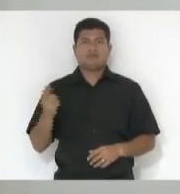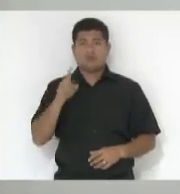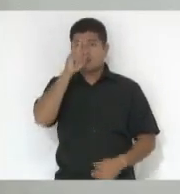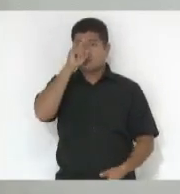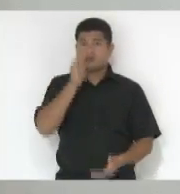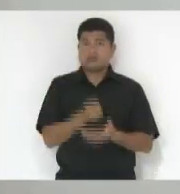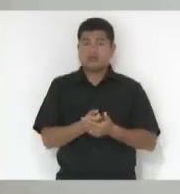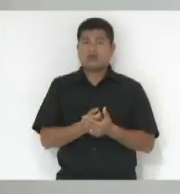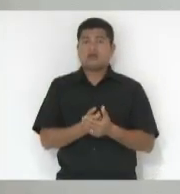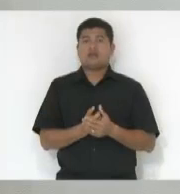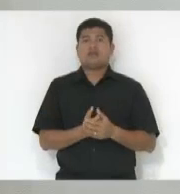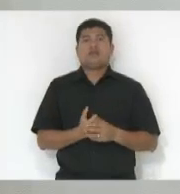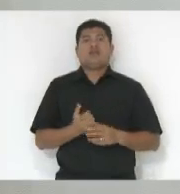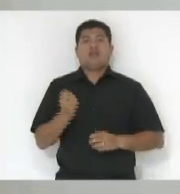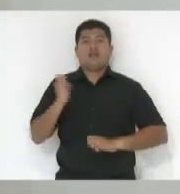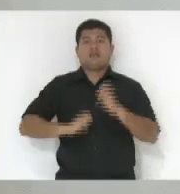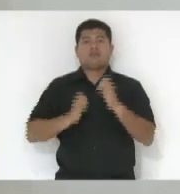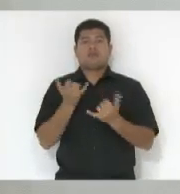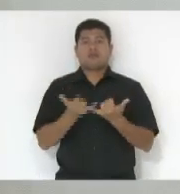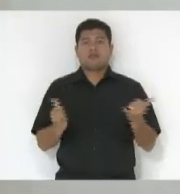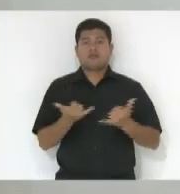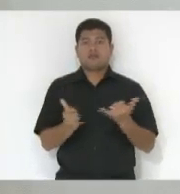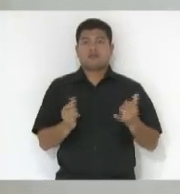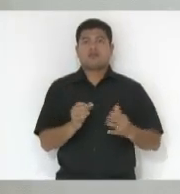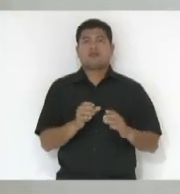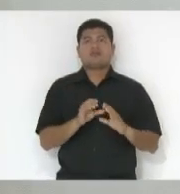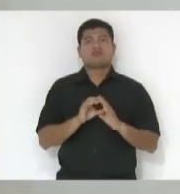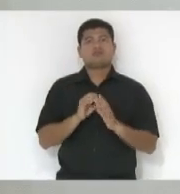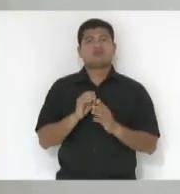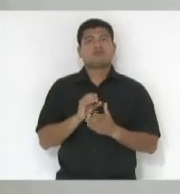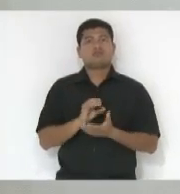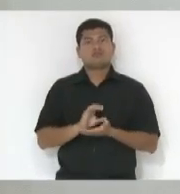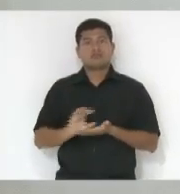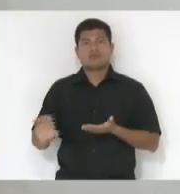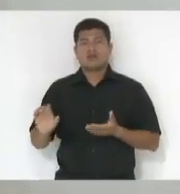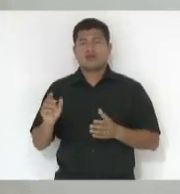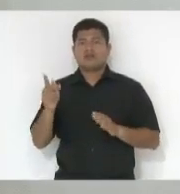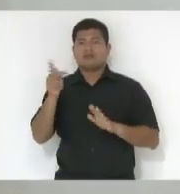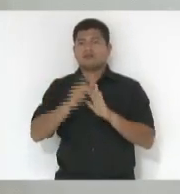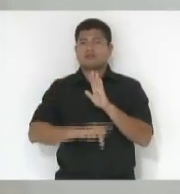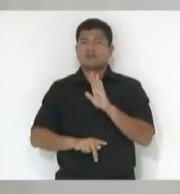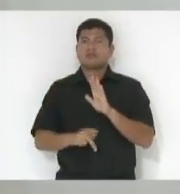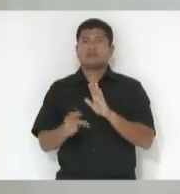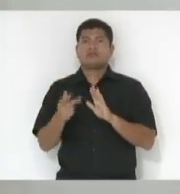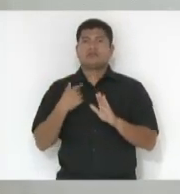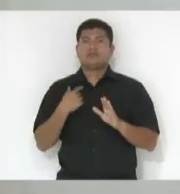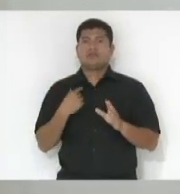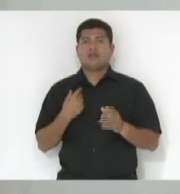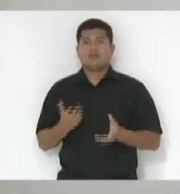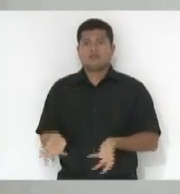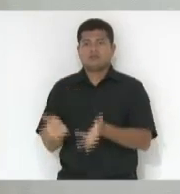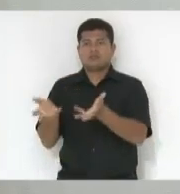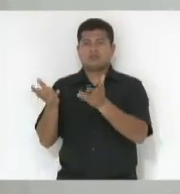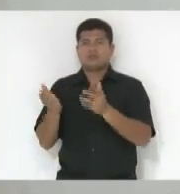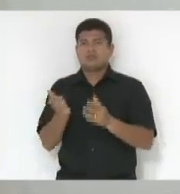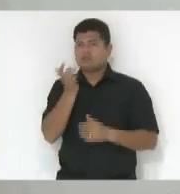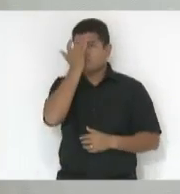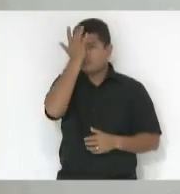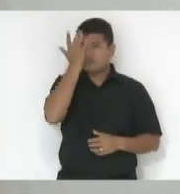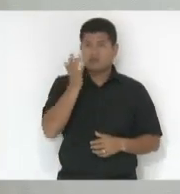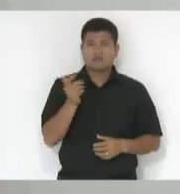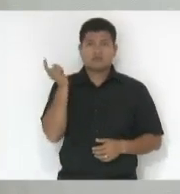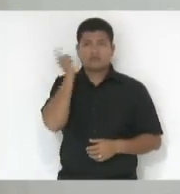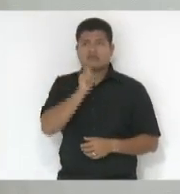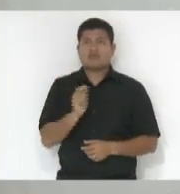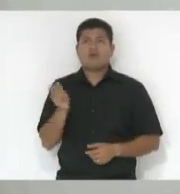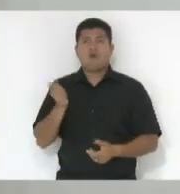de energia elétrica devolvam projetos direcionados ao benefício de consumidores, facilitando a aquisição de